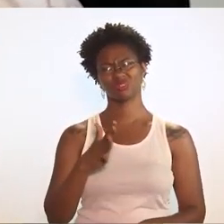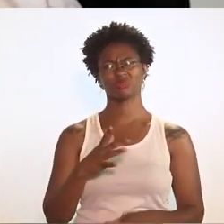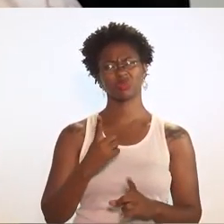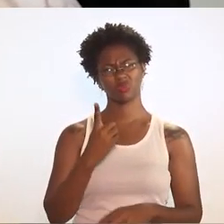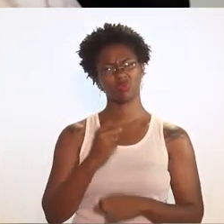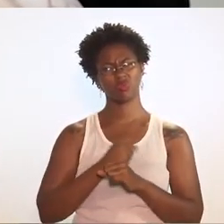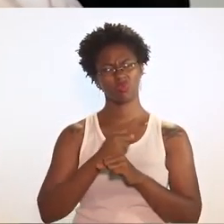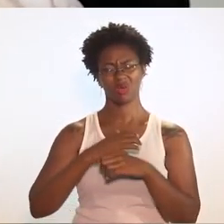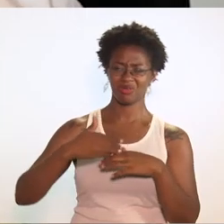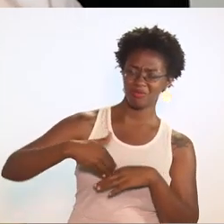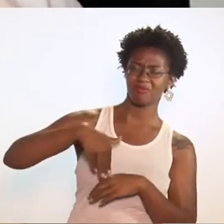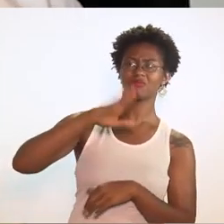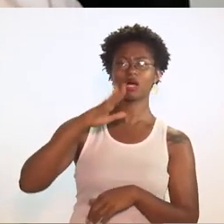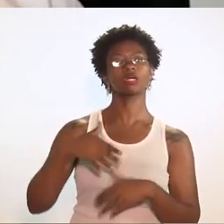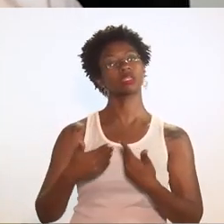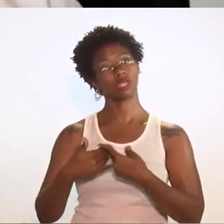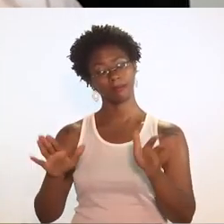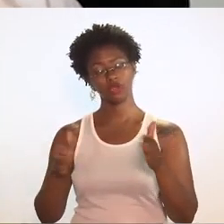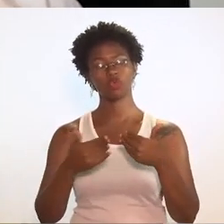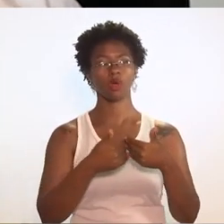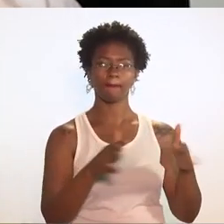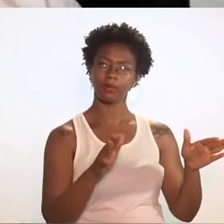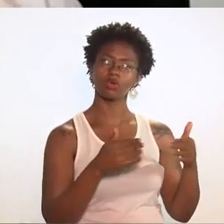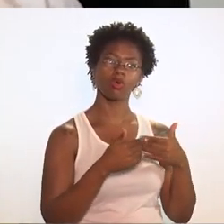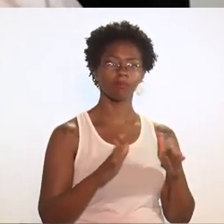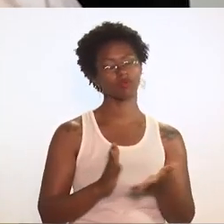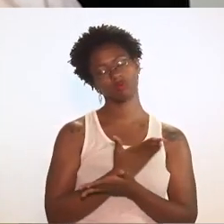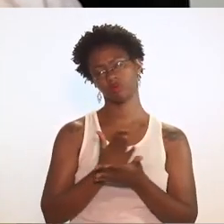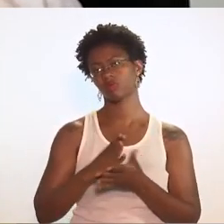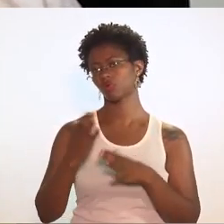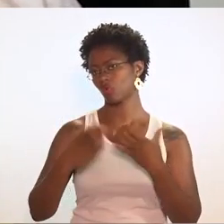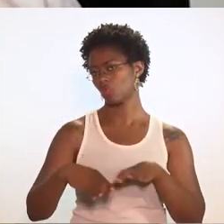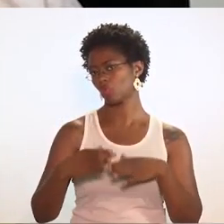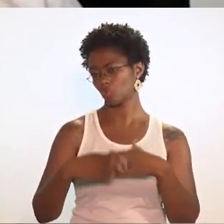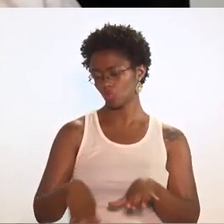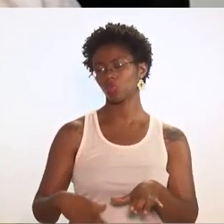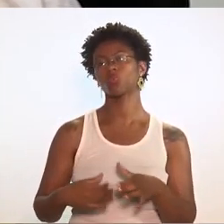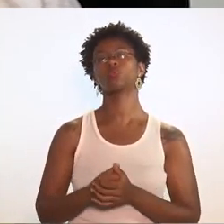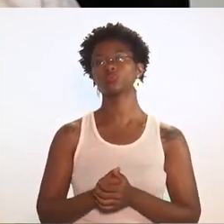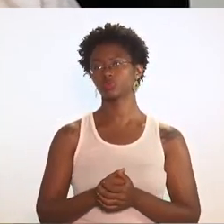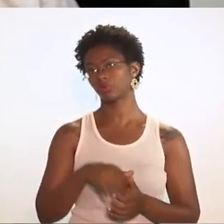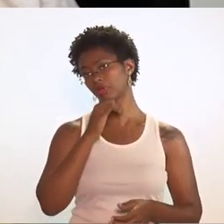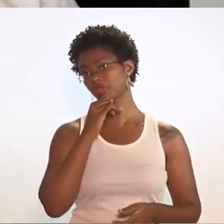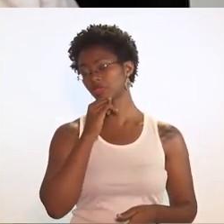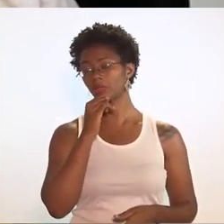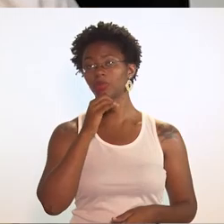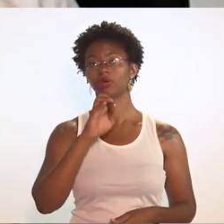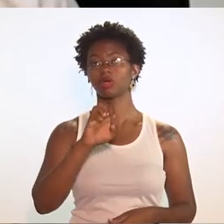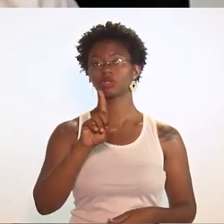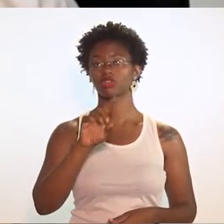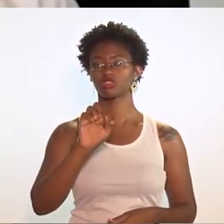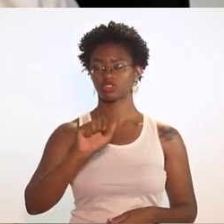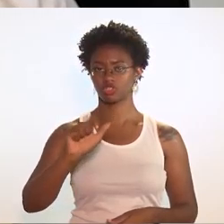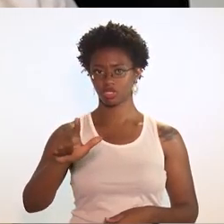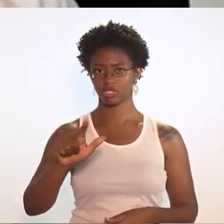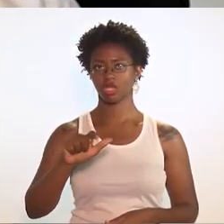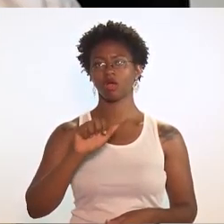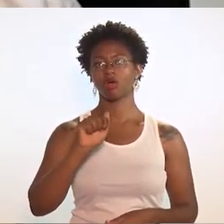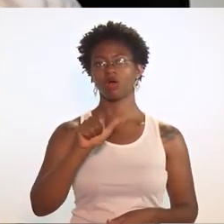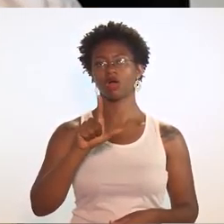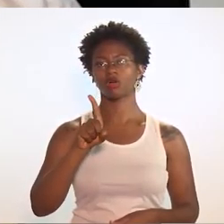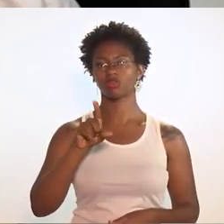situação. Quando abriu-se o edital, precisa-se dizer que depois dessa angústia, dessa agonia toda, desse